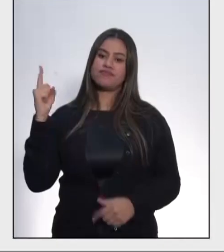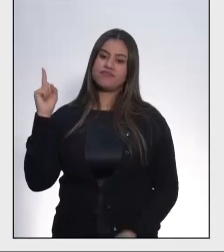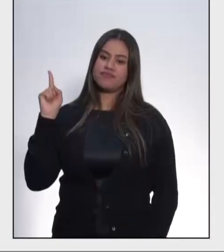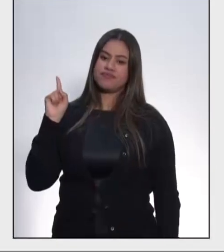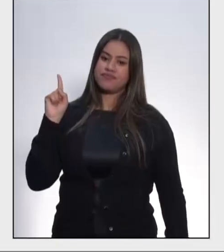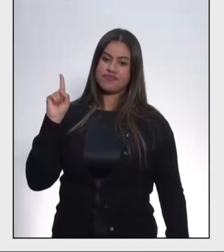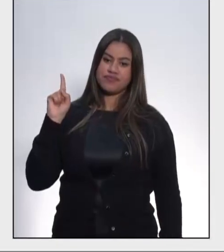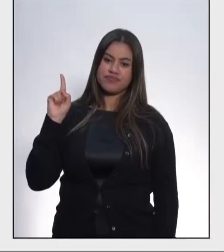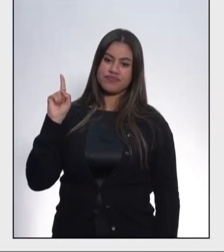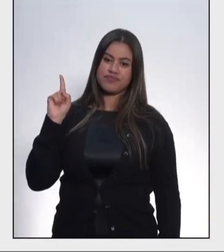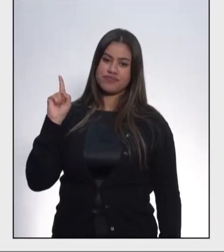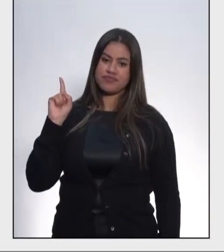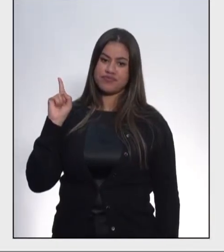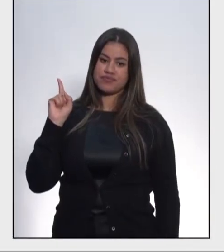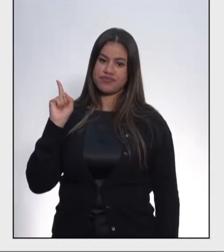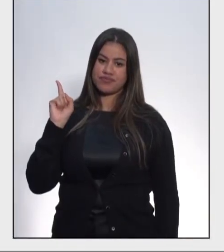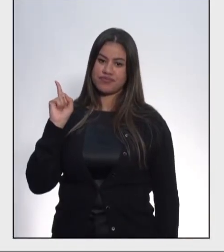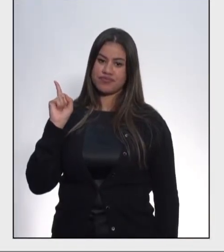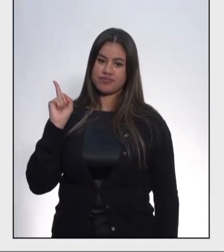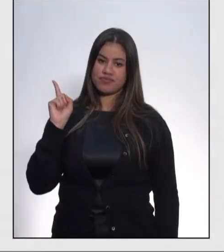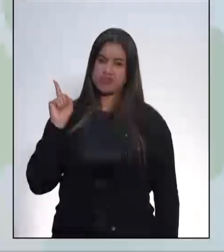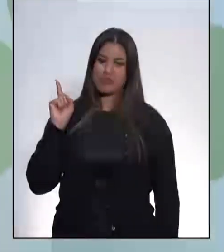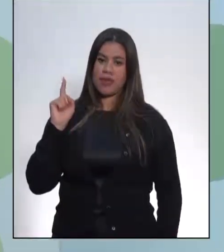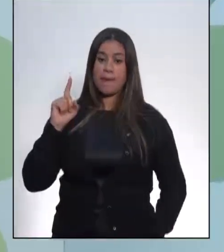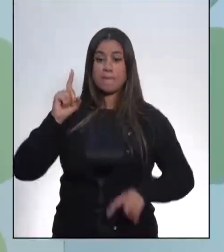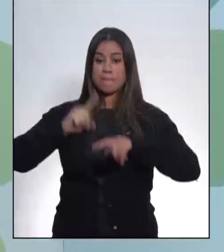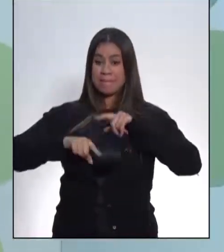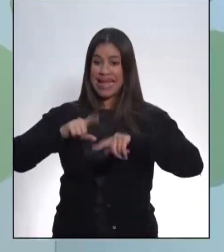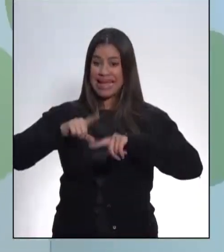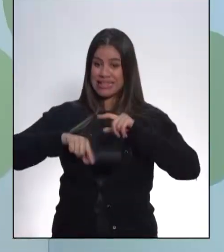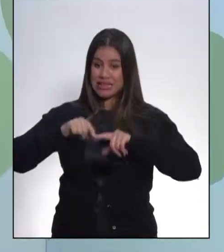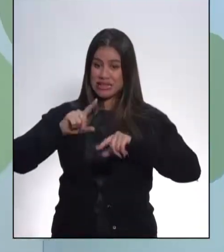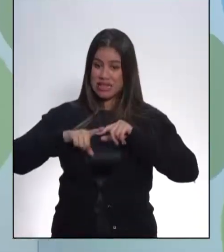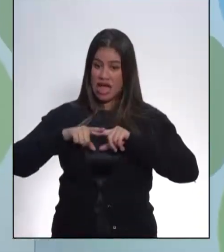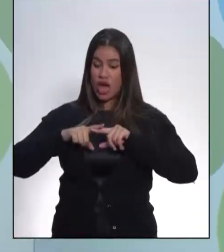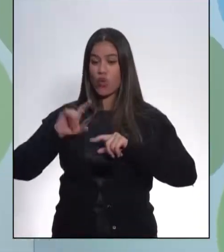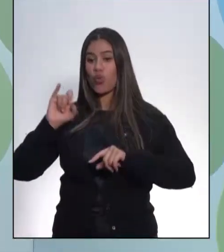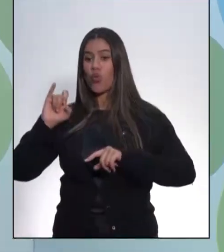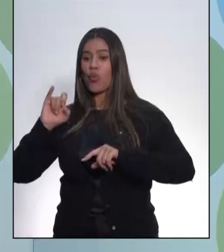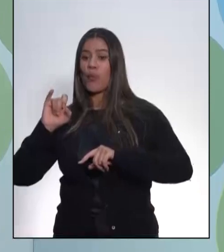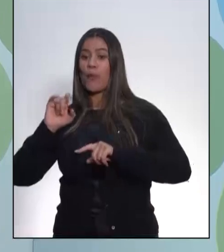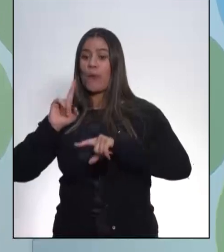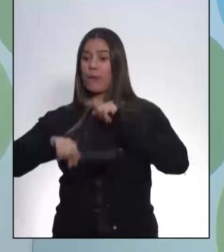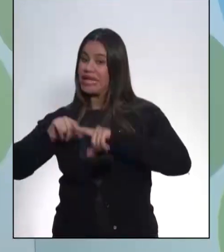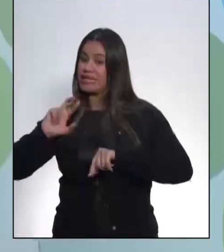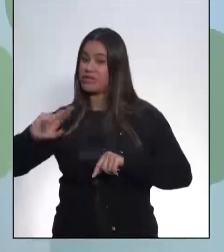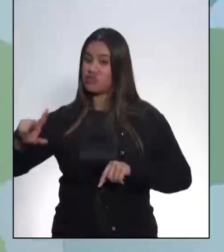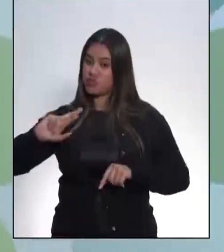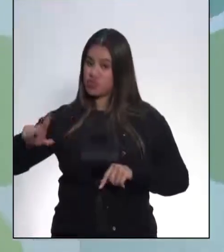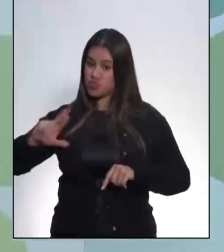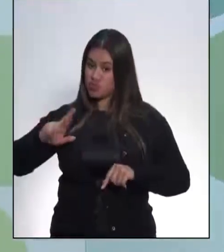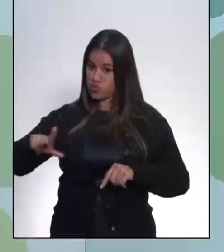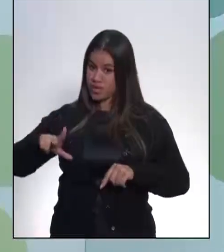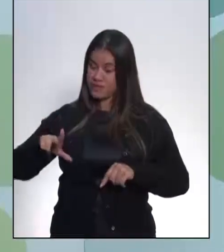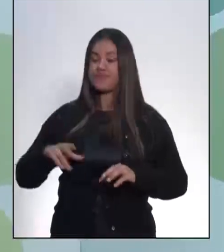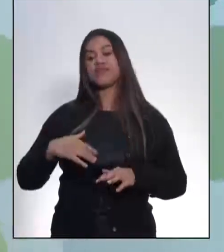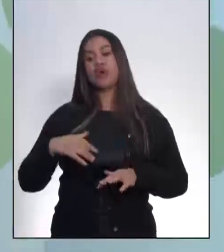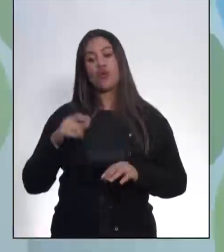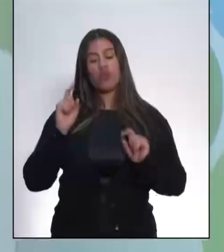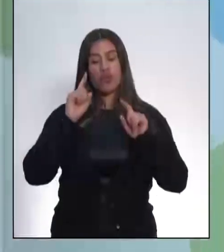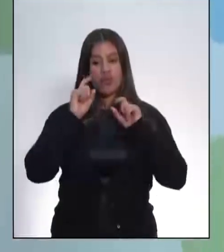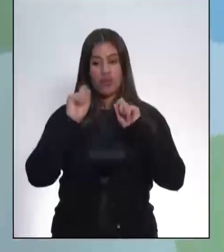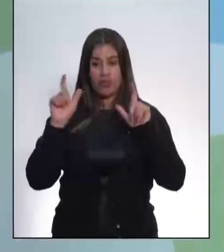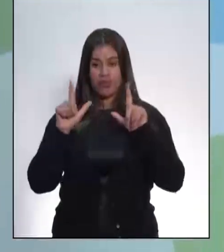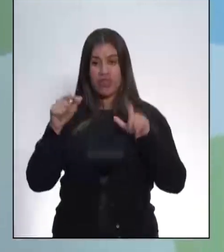patrimônio intangível. Existe patrimônio material e patrimônio imaterial. Então, presta atenção. Por exemplo, a gente está no estado